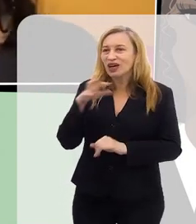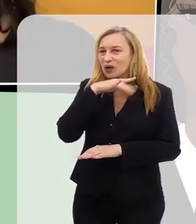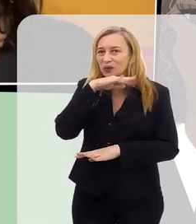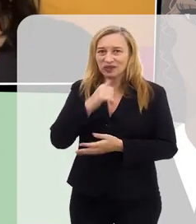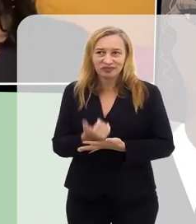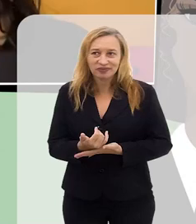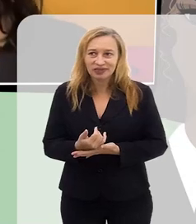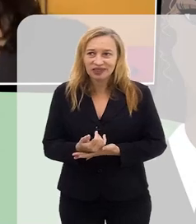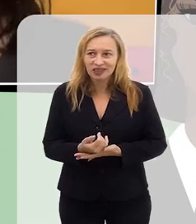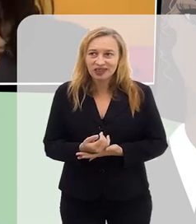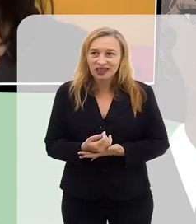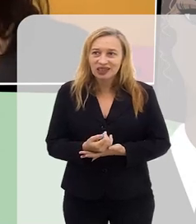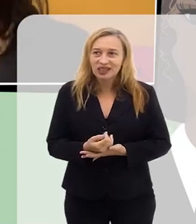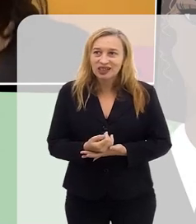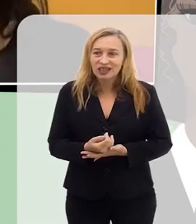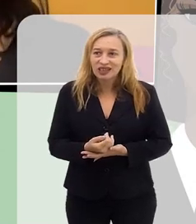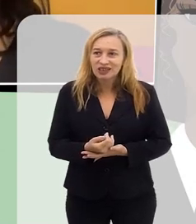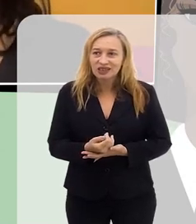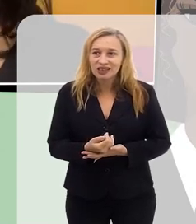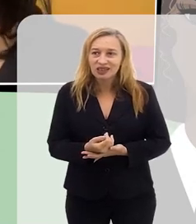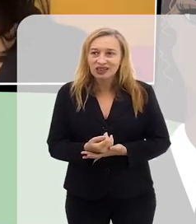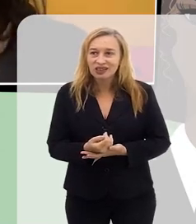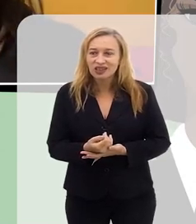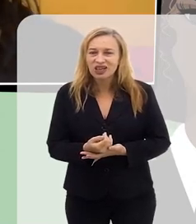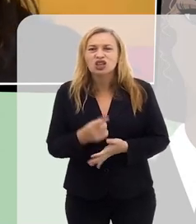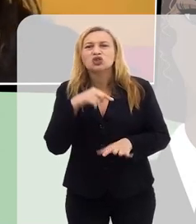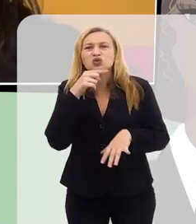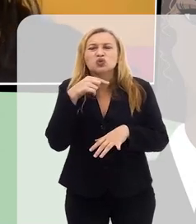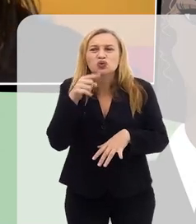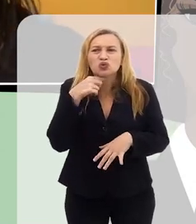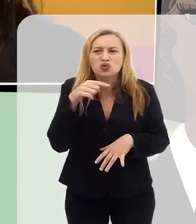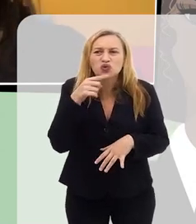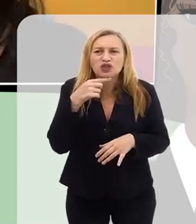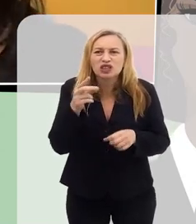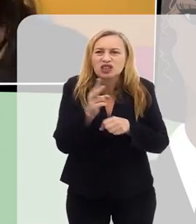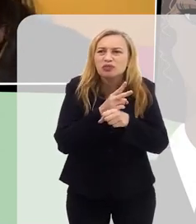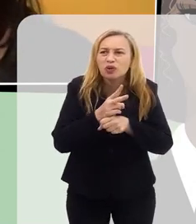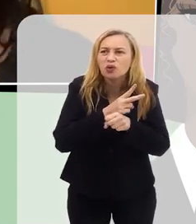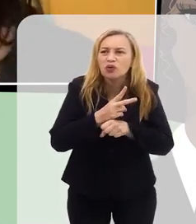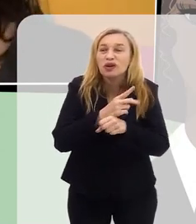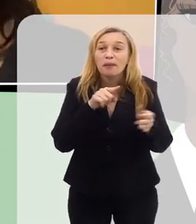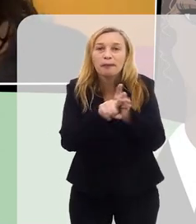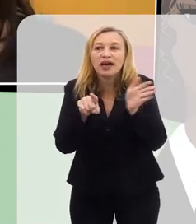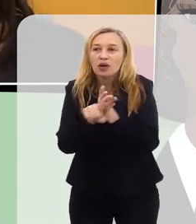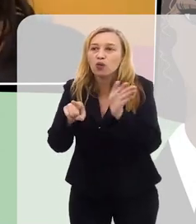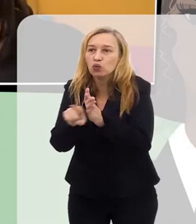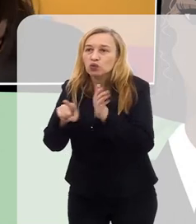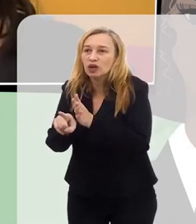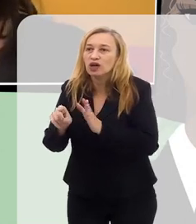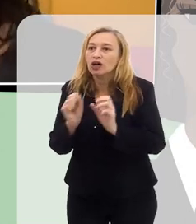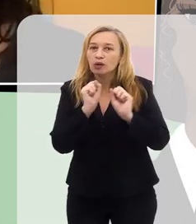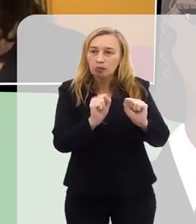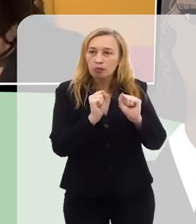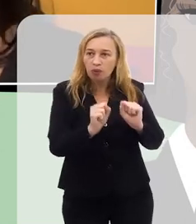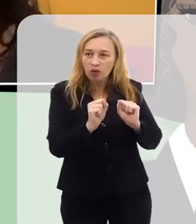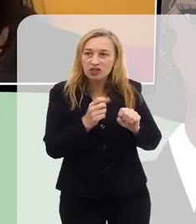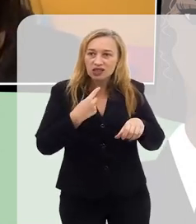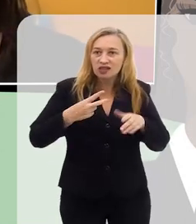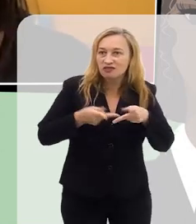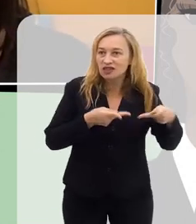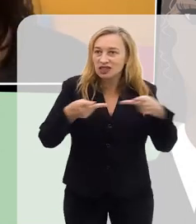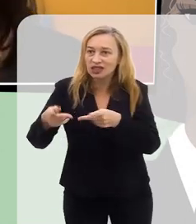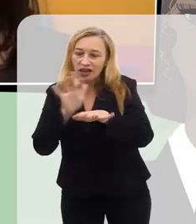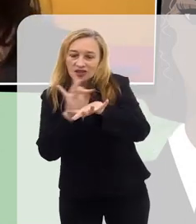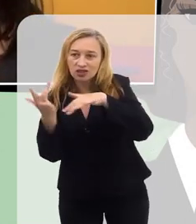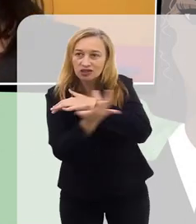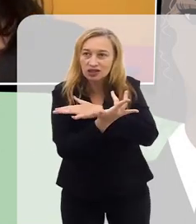demais, né? Peque pelo excesso de dúvidas, de busca e de pergunta. Quando você fala, ah, posso citar as